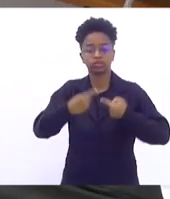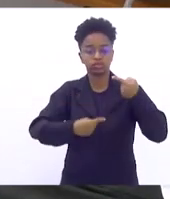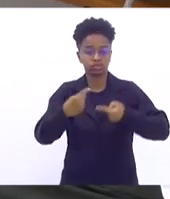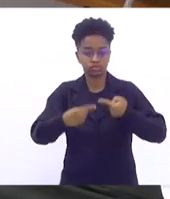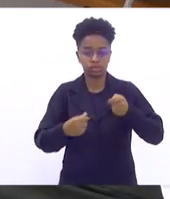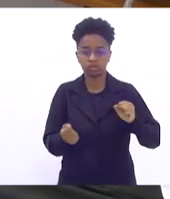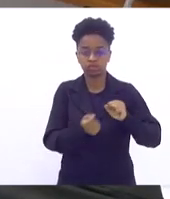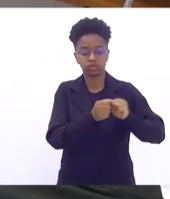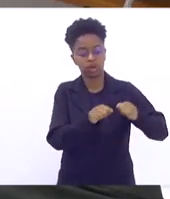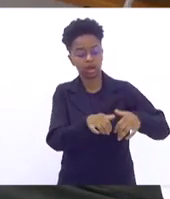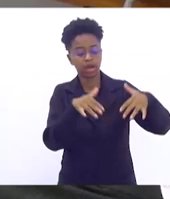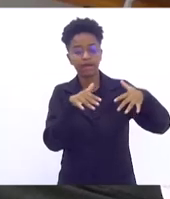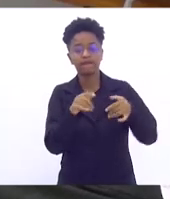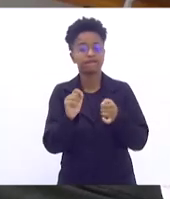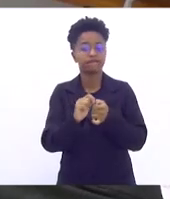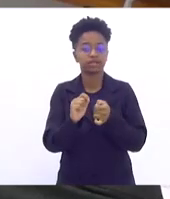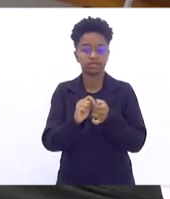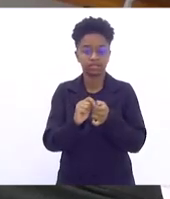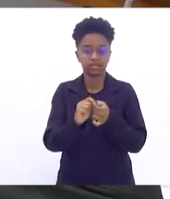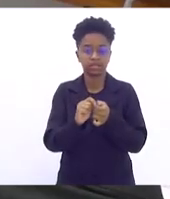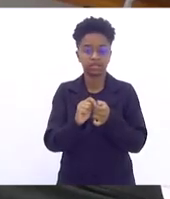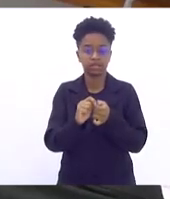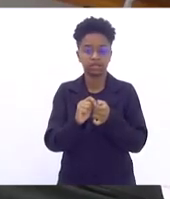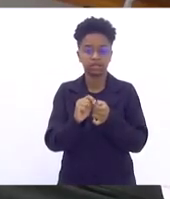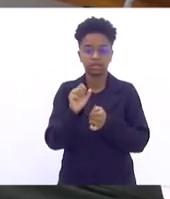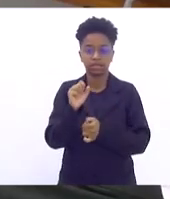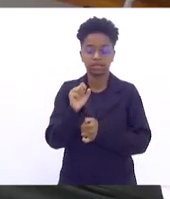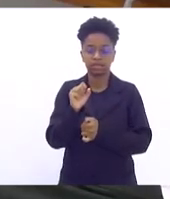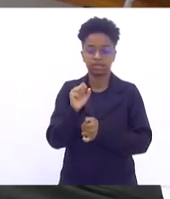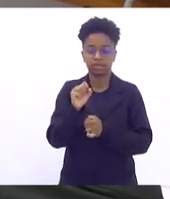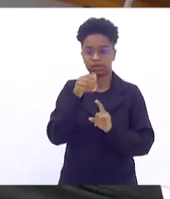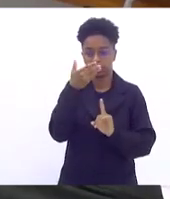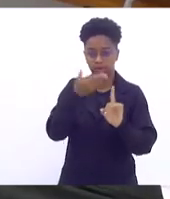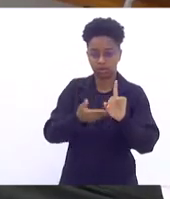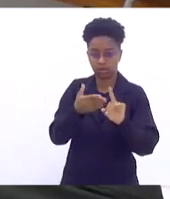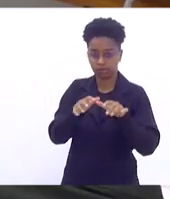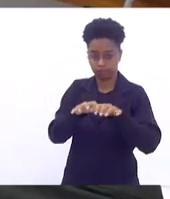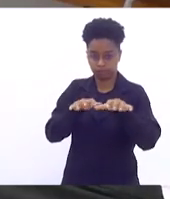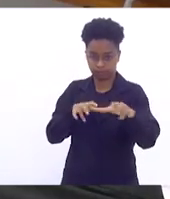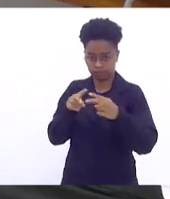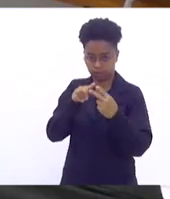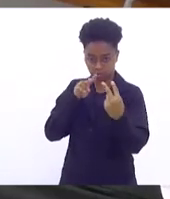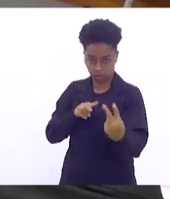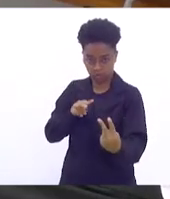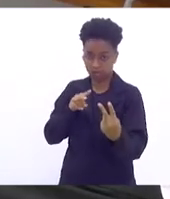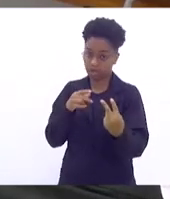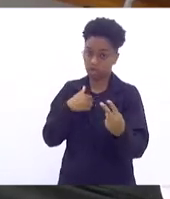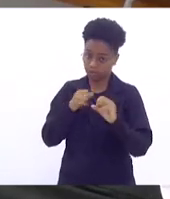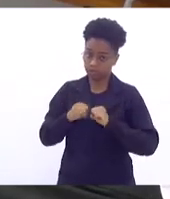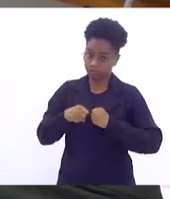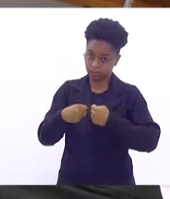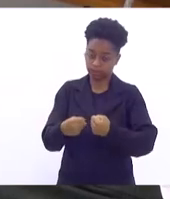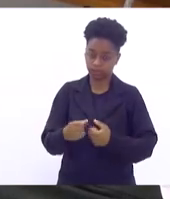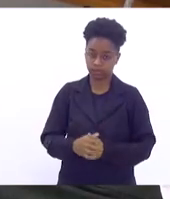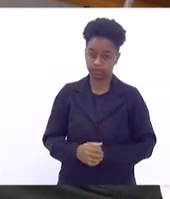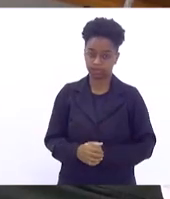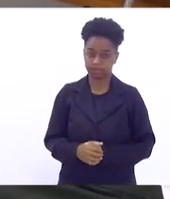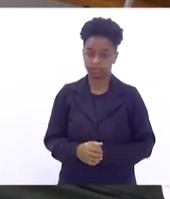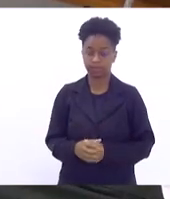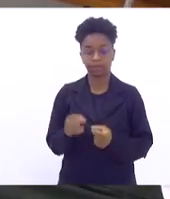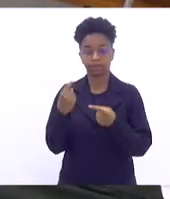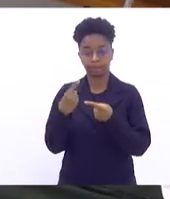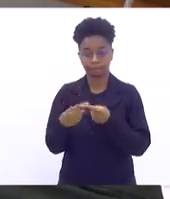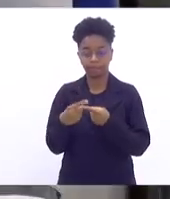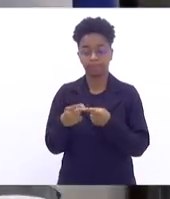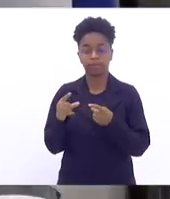de fazer as sessões Por modo online eu defendo isso porque todos